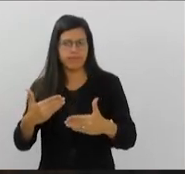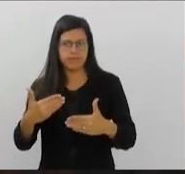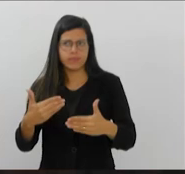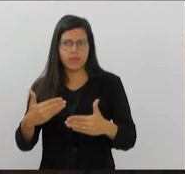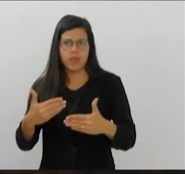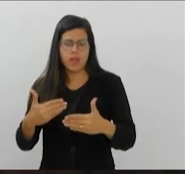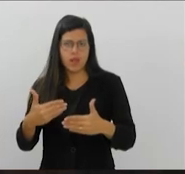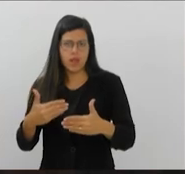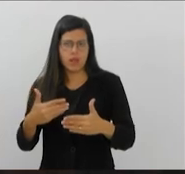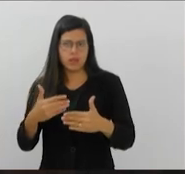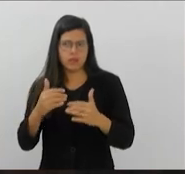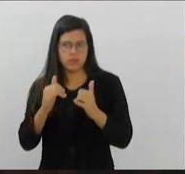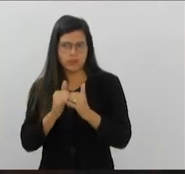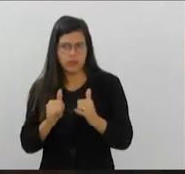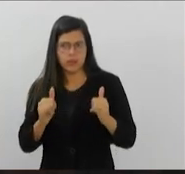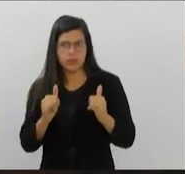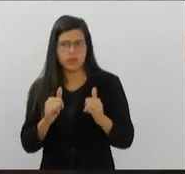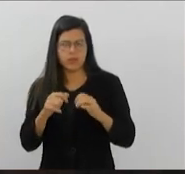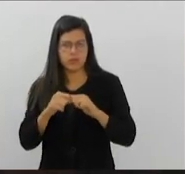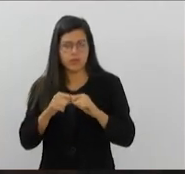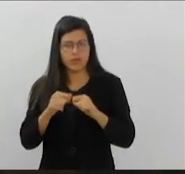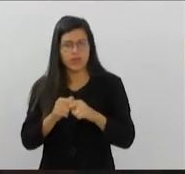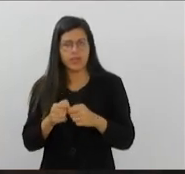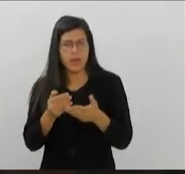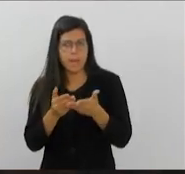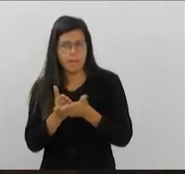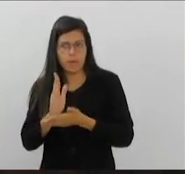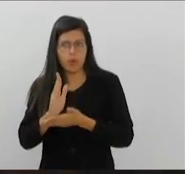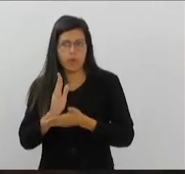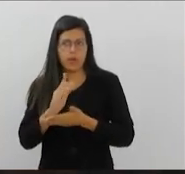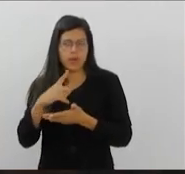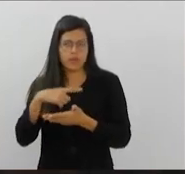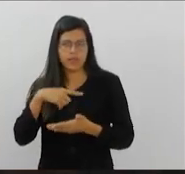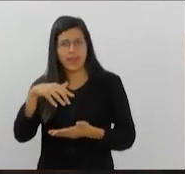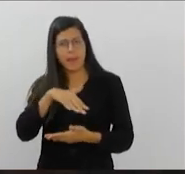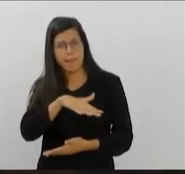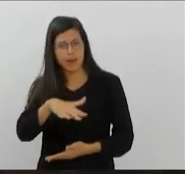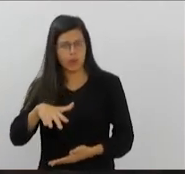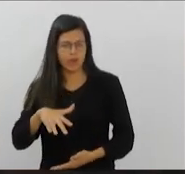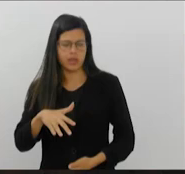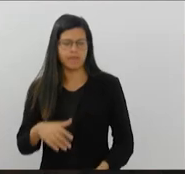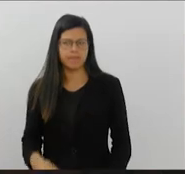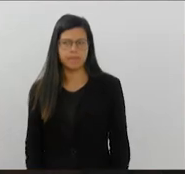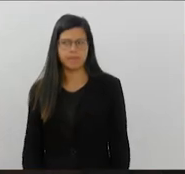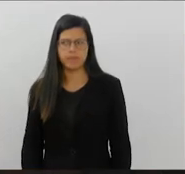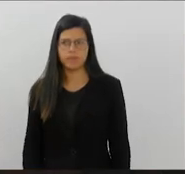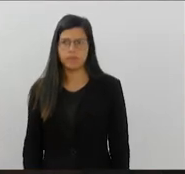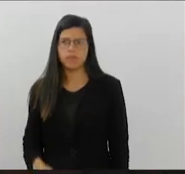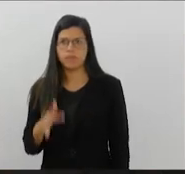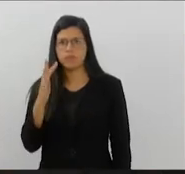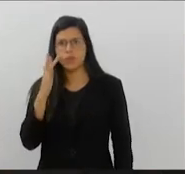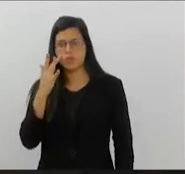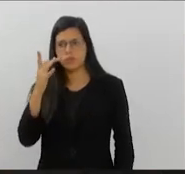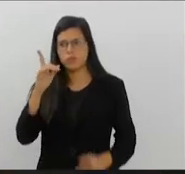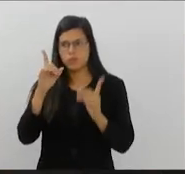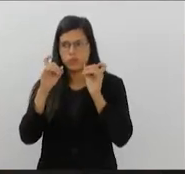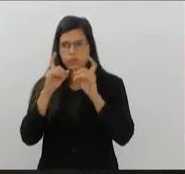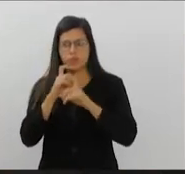a mensagem e de fazer aprovar, porque é quem tem a maioria. Eu não acho difícil